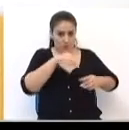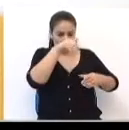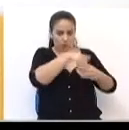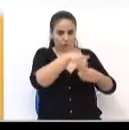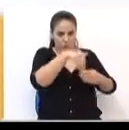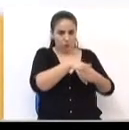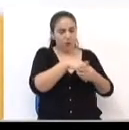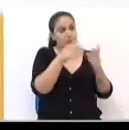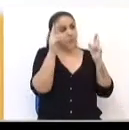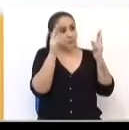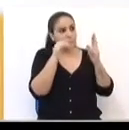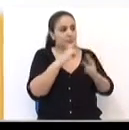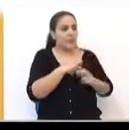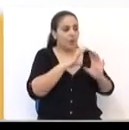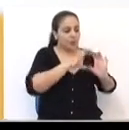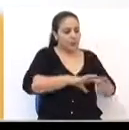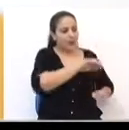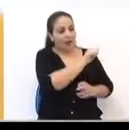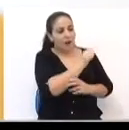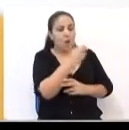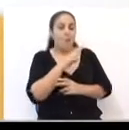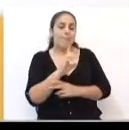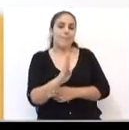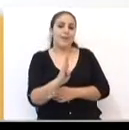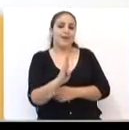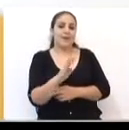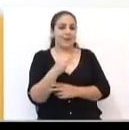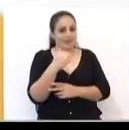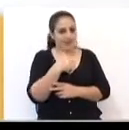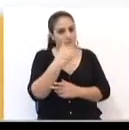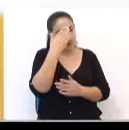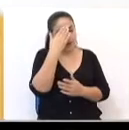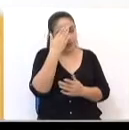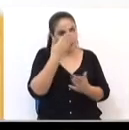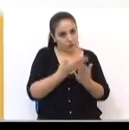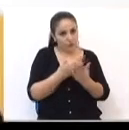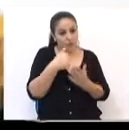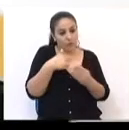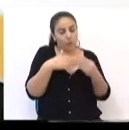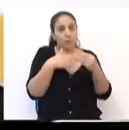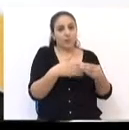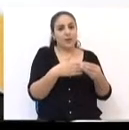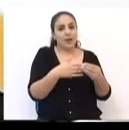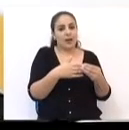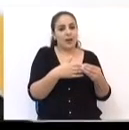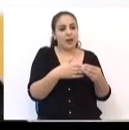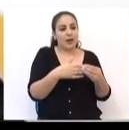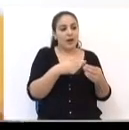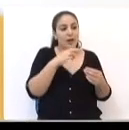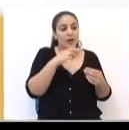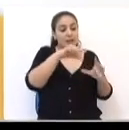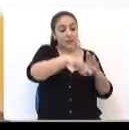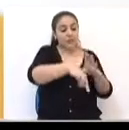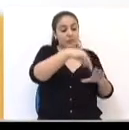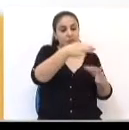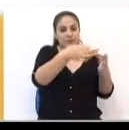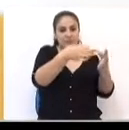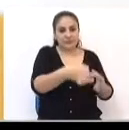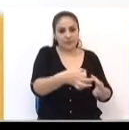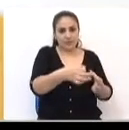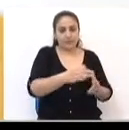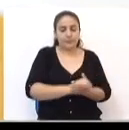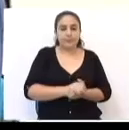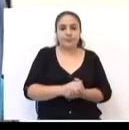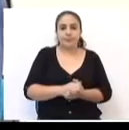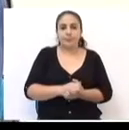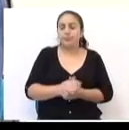posturas A ou B e eu adotaria as posturas, é claro, que acredito que são corretas e isso levará à concordância de alguns colegas ou à divergência